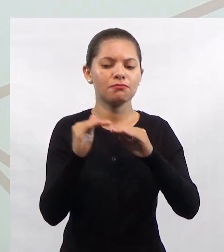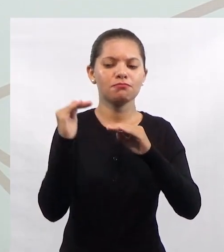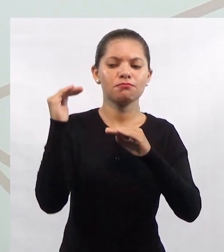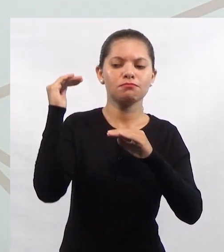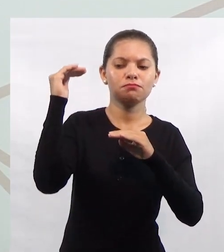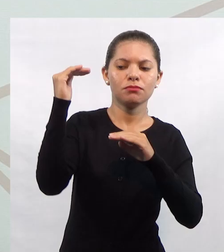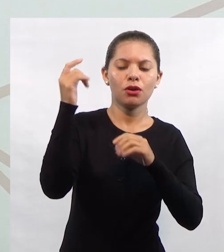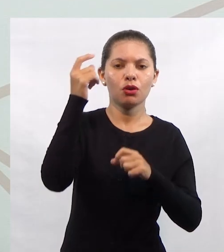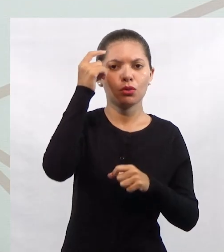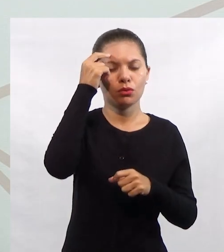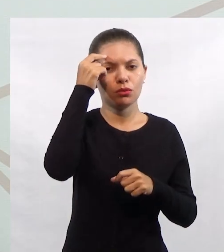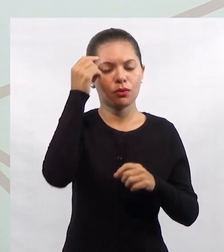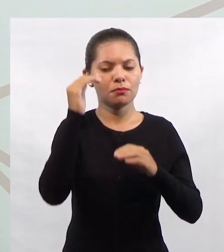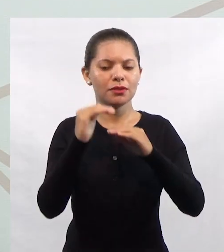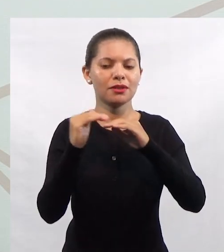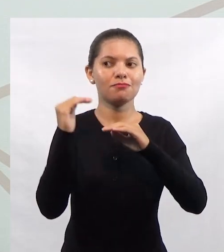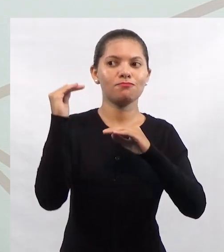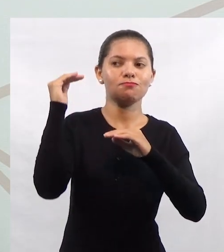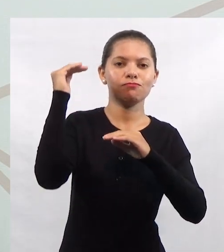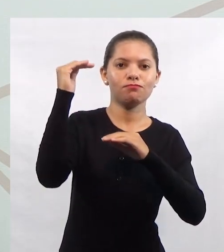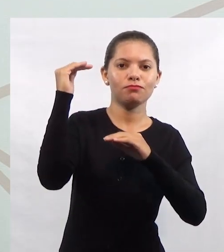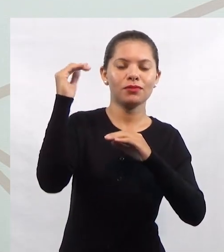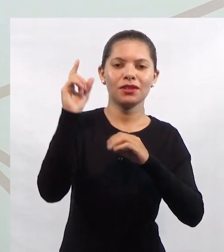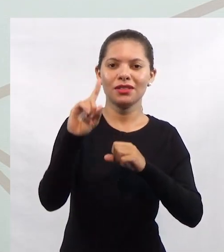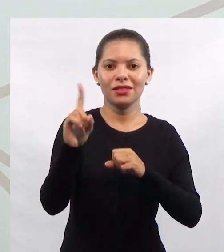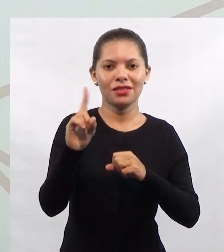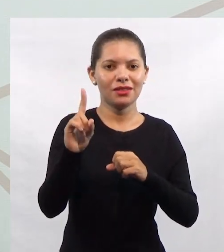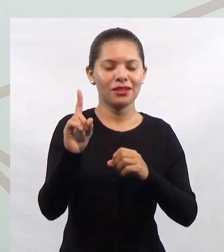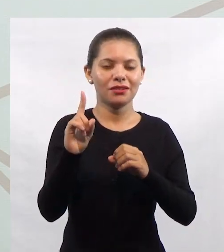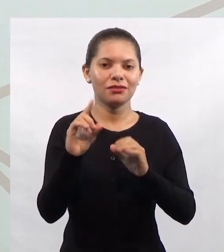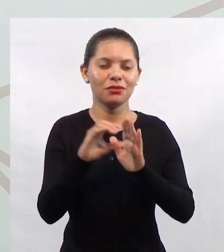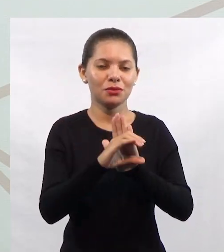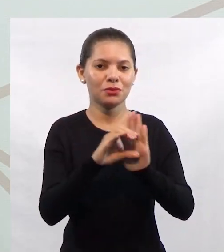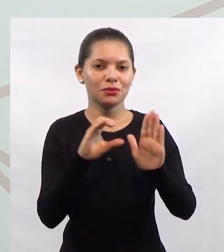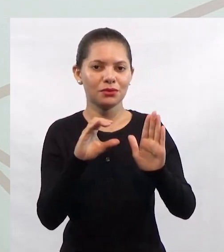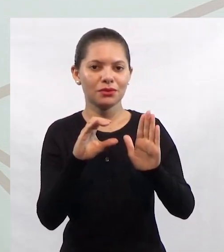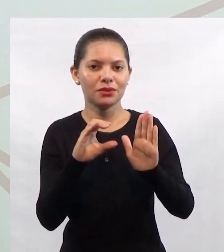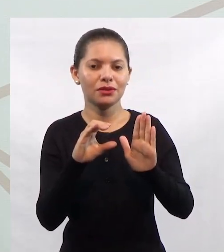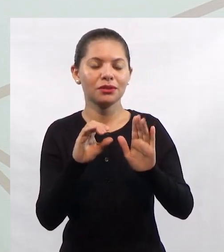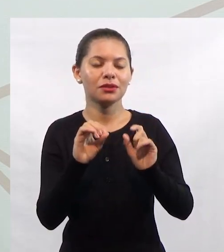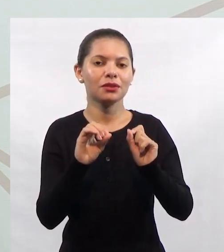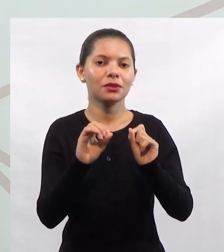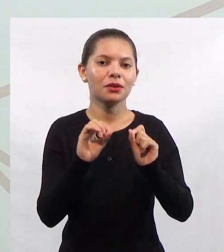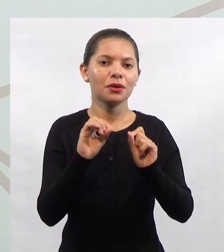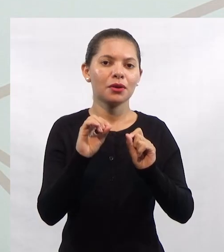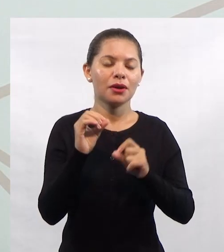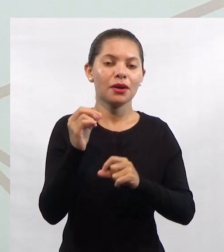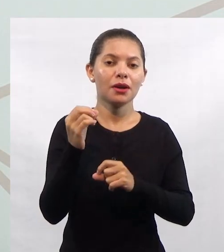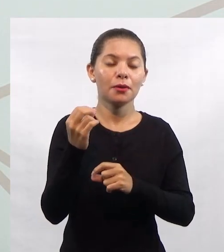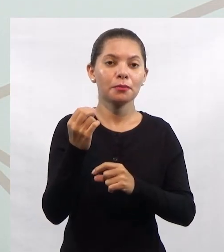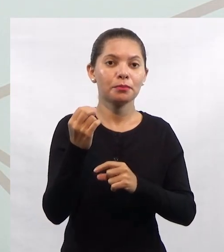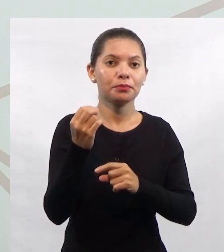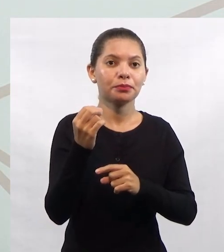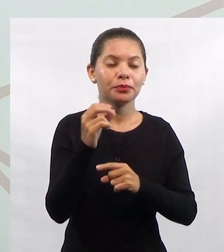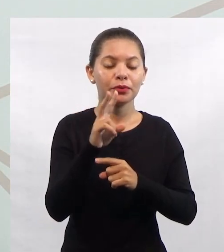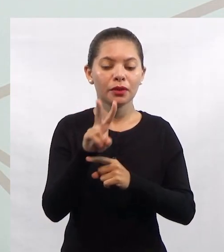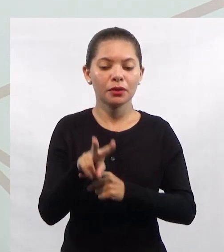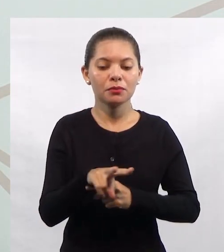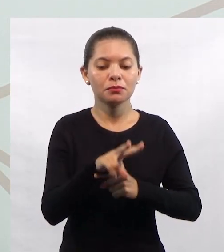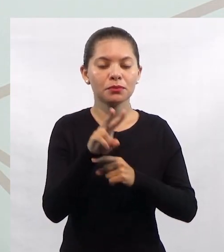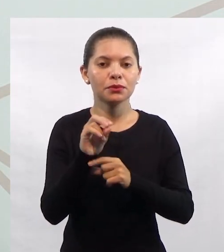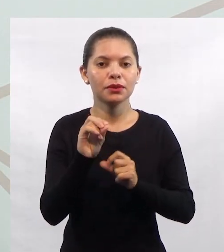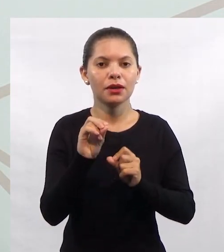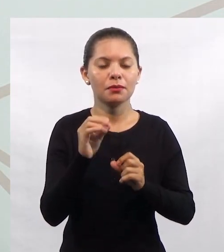culturalmente mais elevadas, né? Colocamos aí o termo entre parênteses, porque não é bem esse conceito, mas elas não buscam a